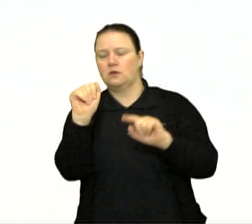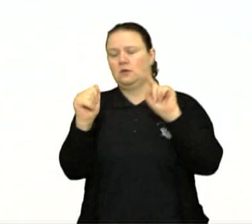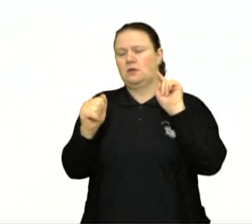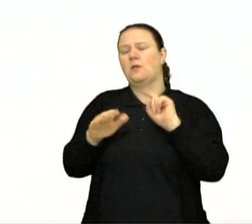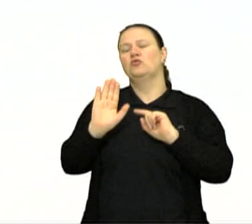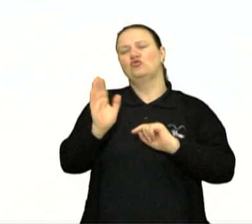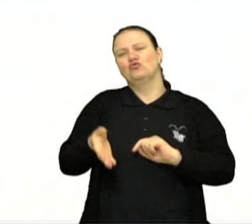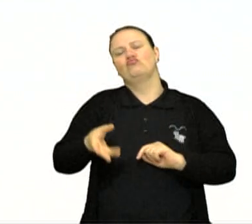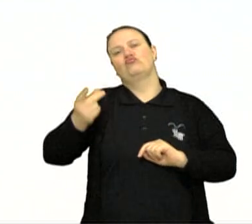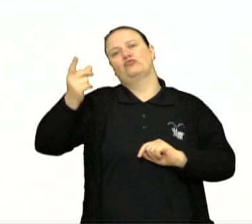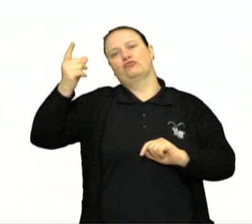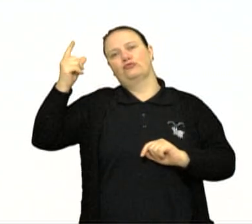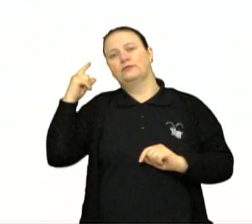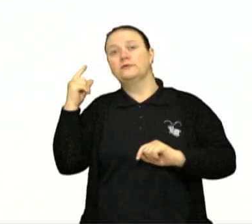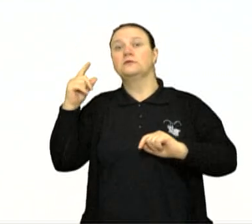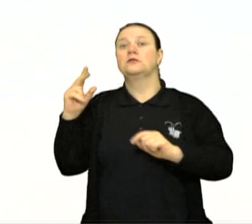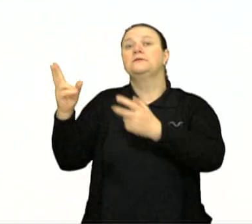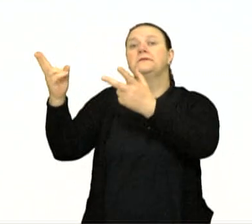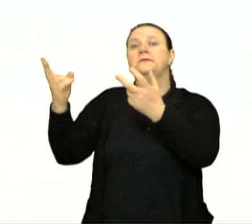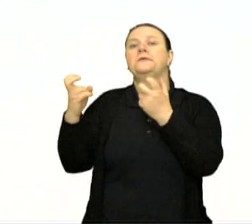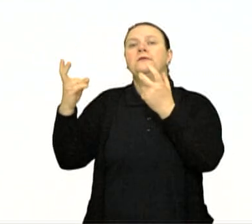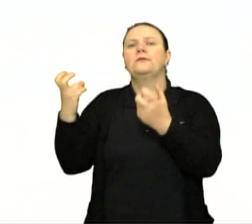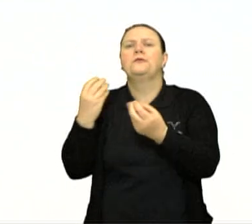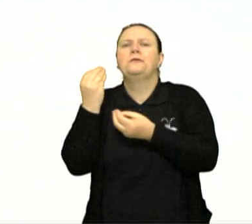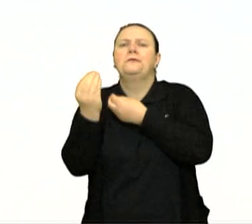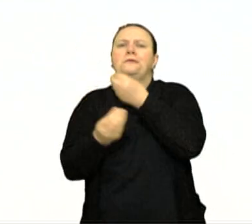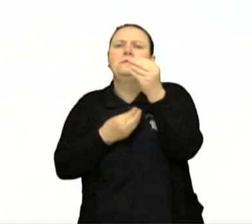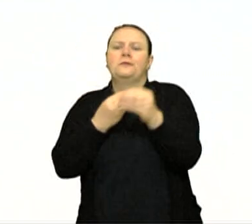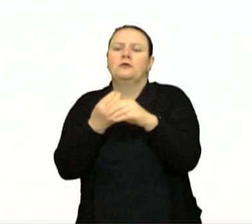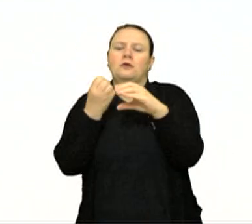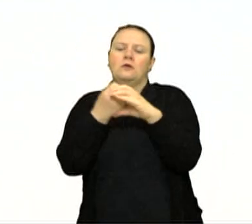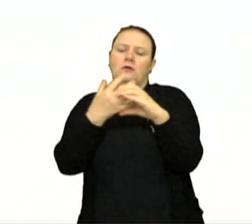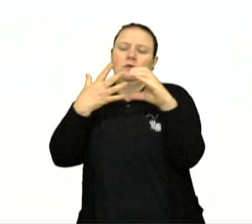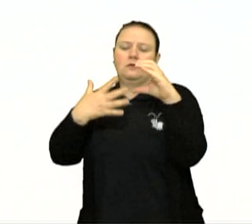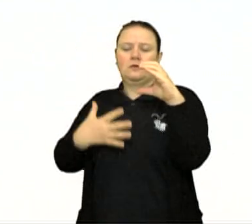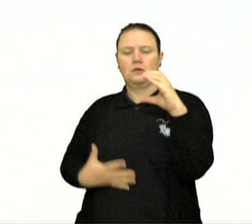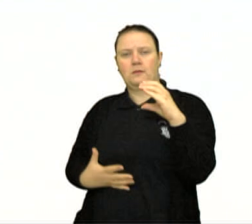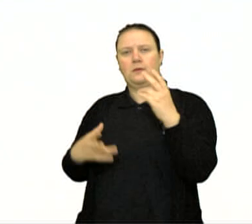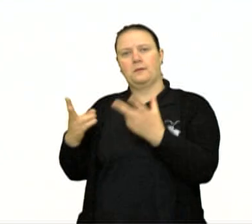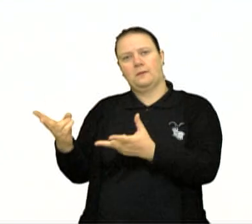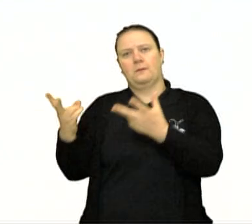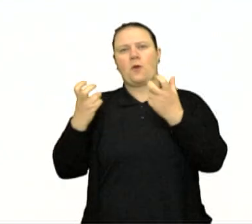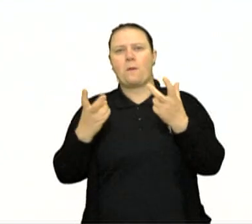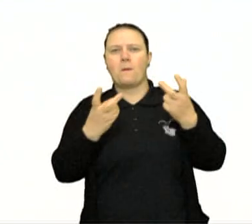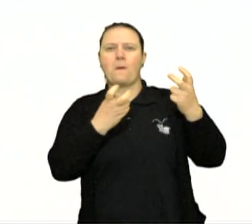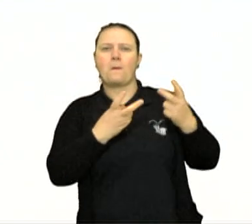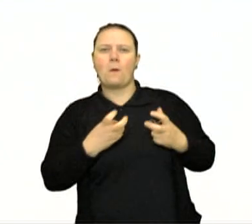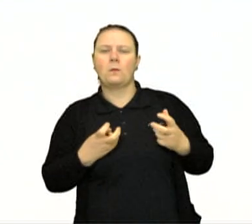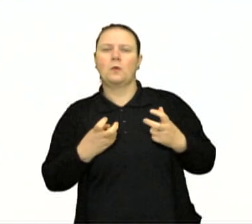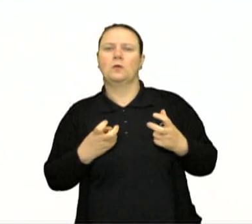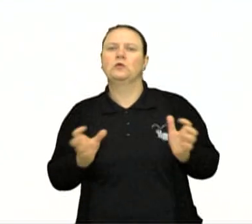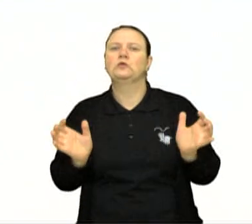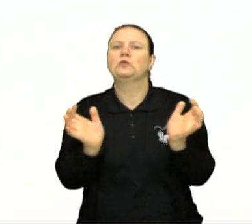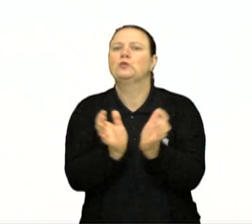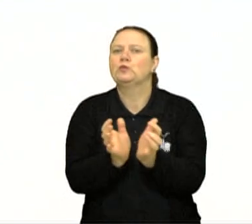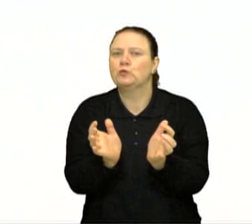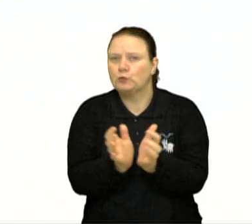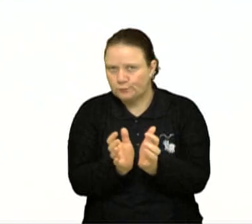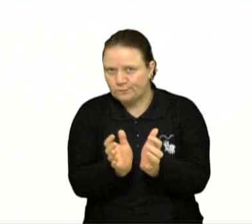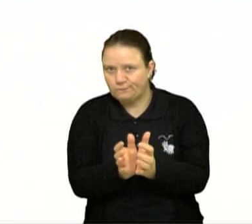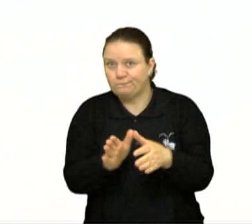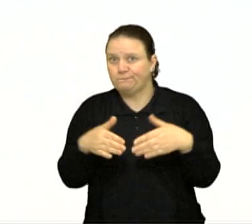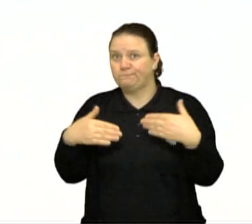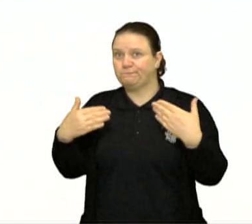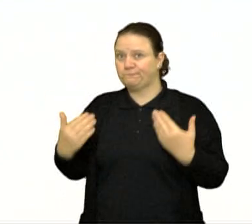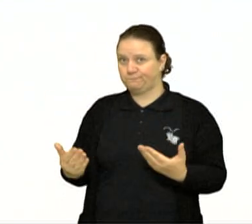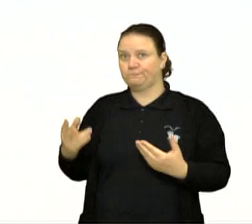nós observarmos de onde vem essa caracterização, esta observação deste grupo, em termos de grupo,